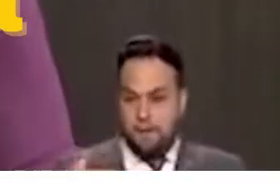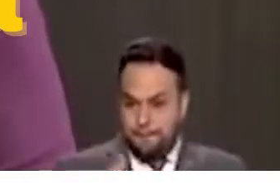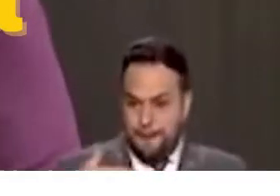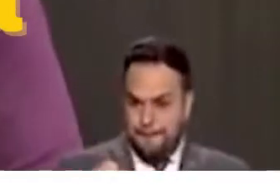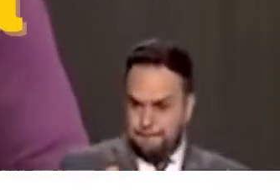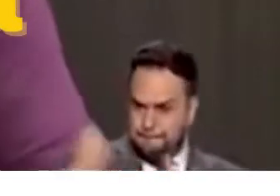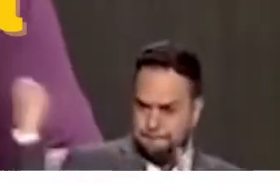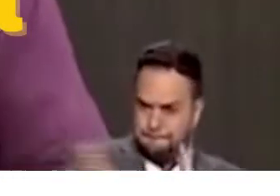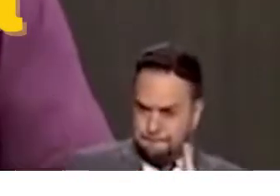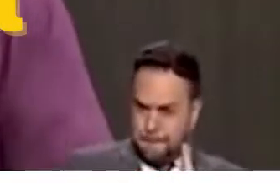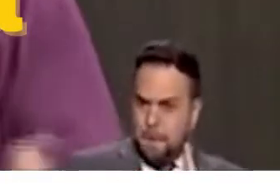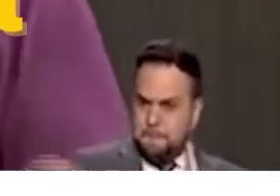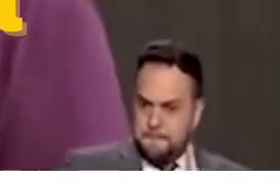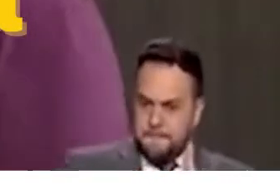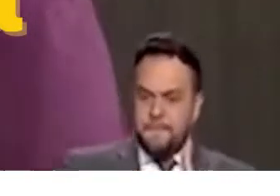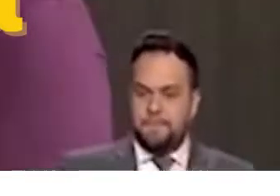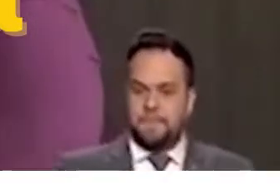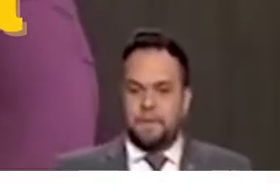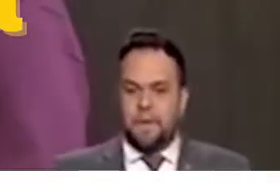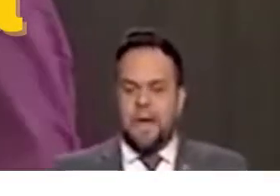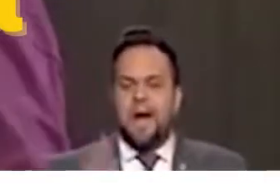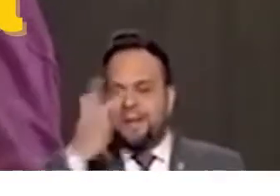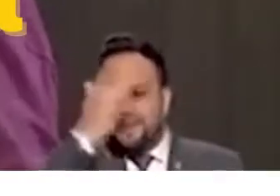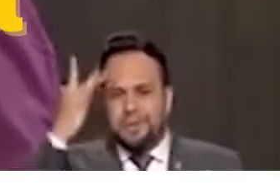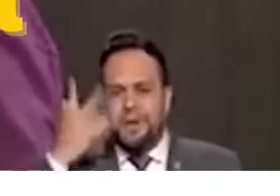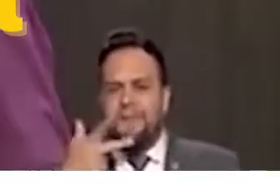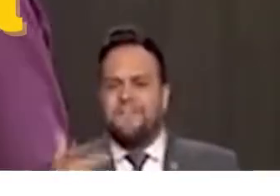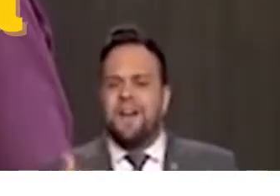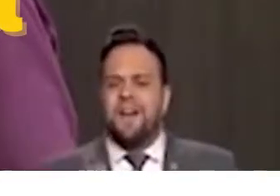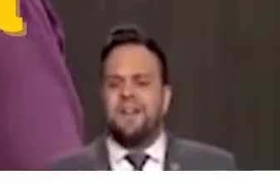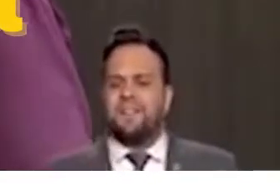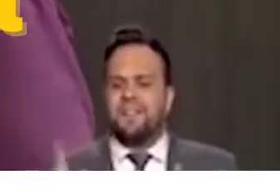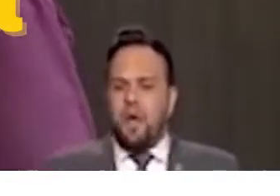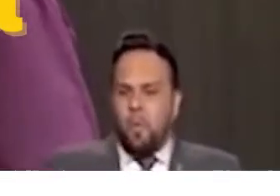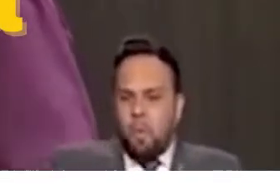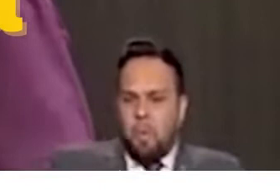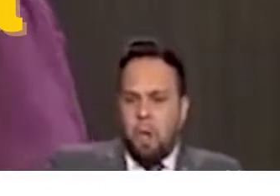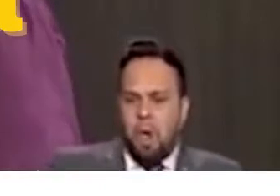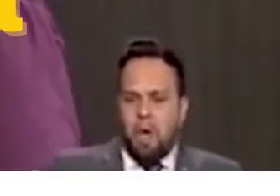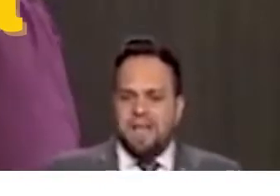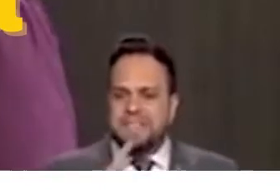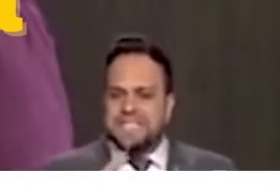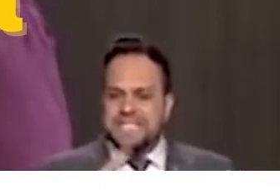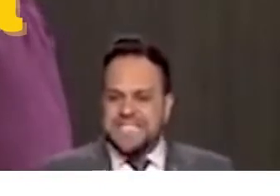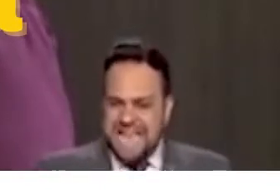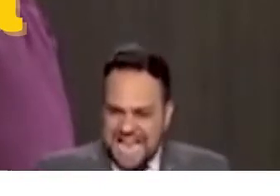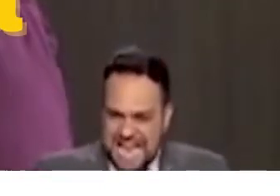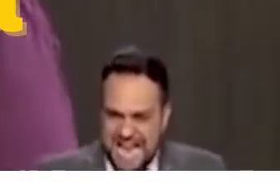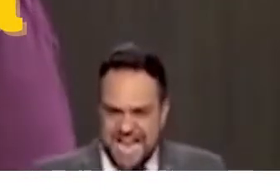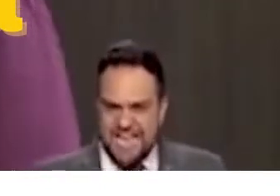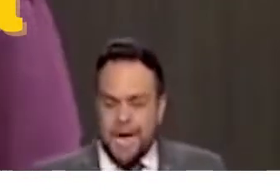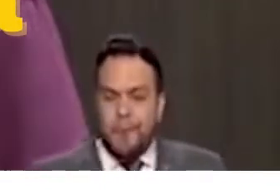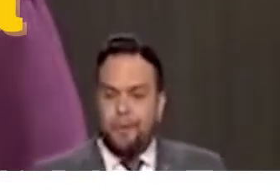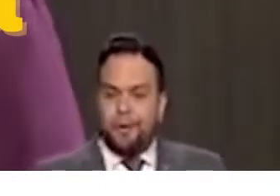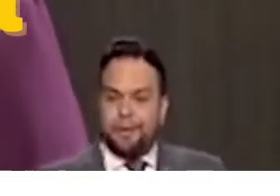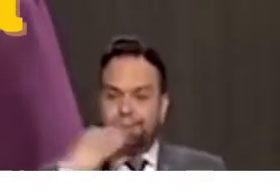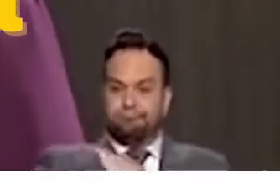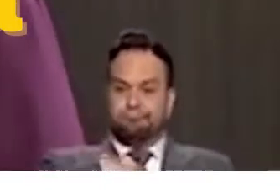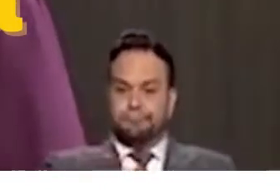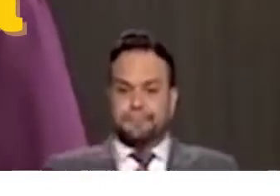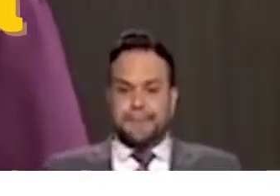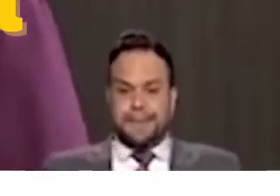Né? Na hora lá, alguns falam, não sangrou. Uma facada nessa região não sangra, porque tudo vai para dentro, não é, Tomás? Exatamente.